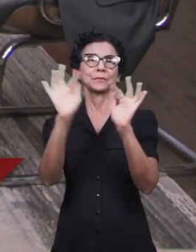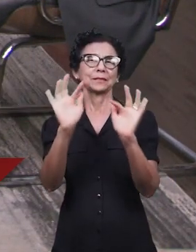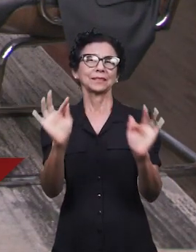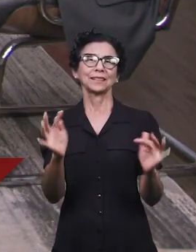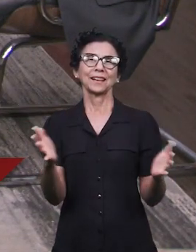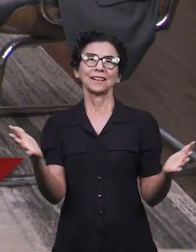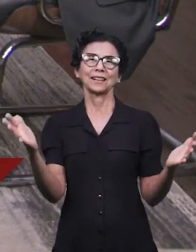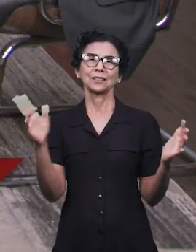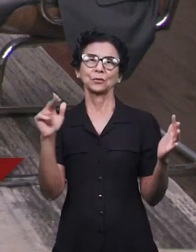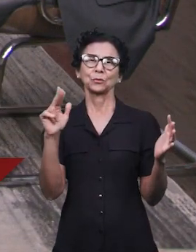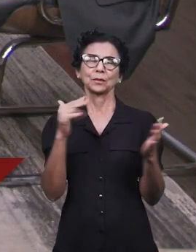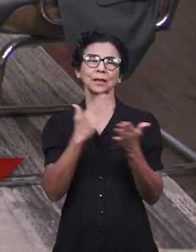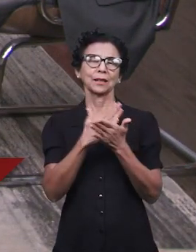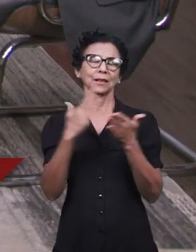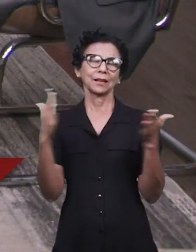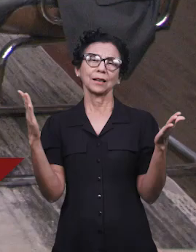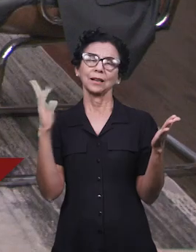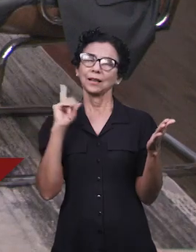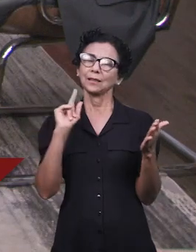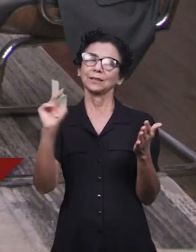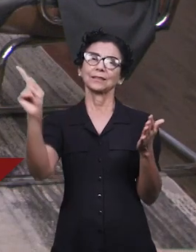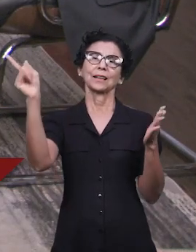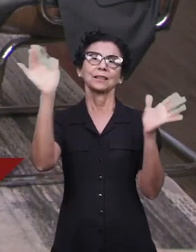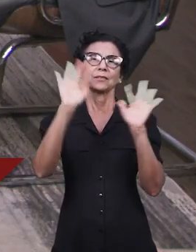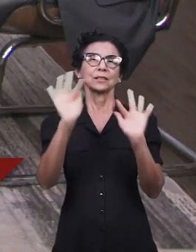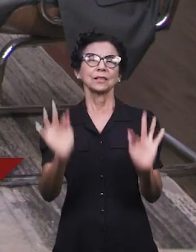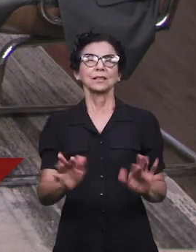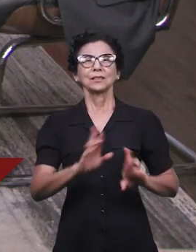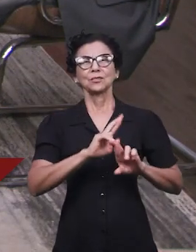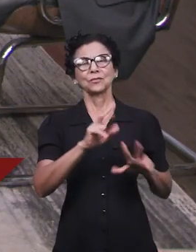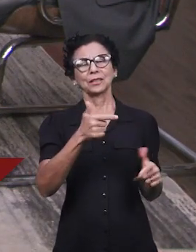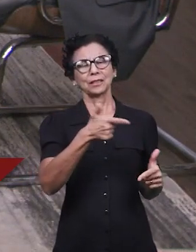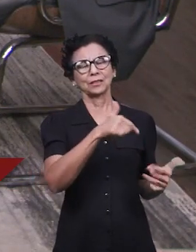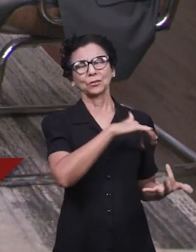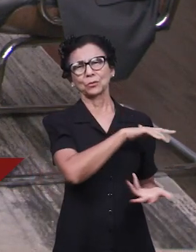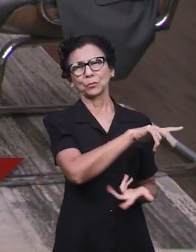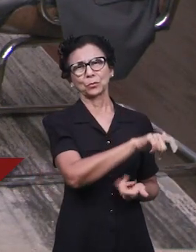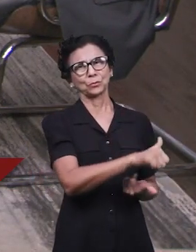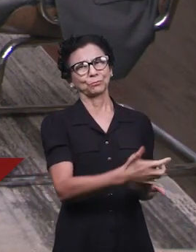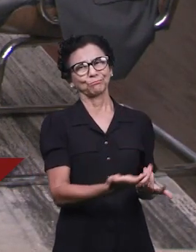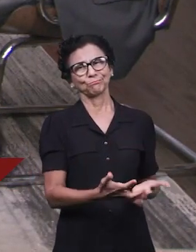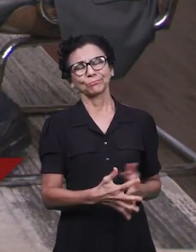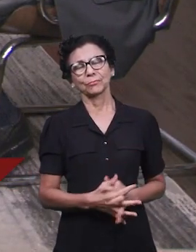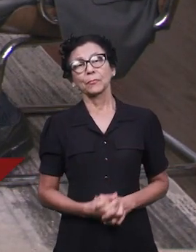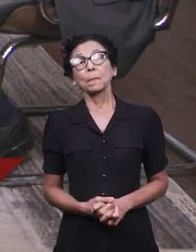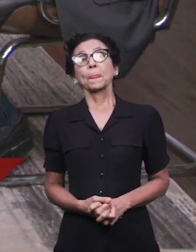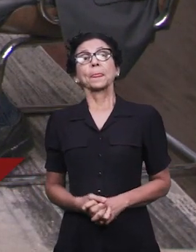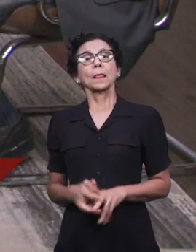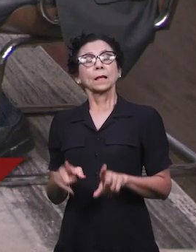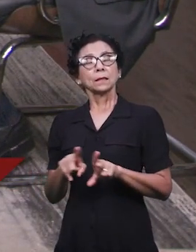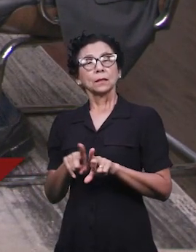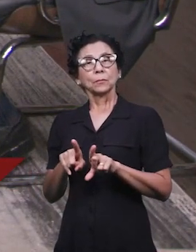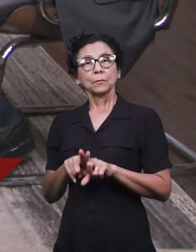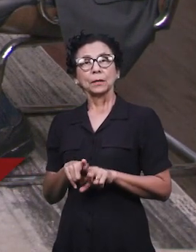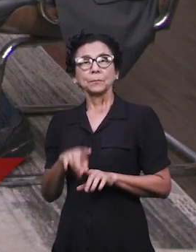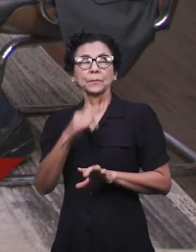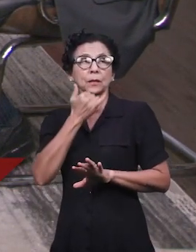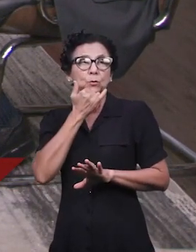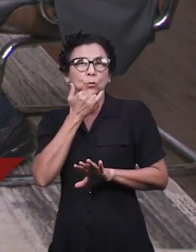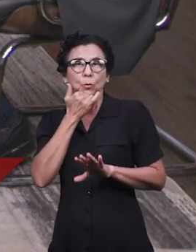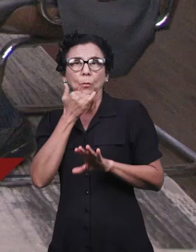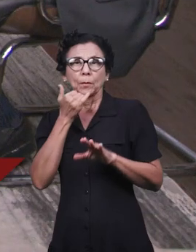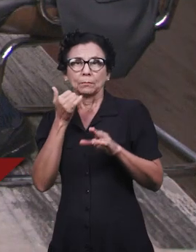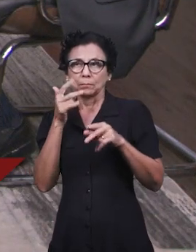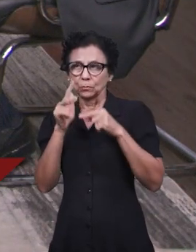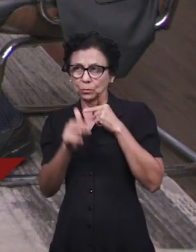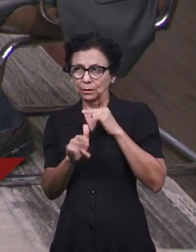completamente diferente de tudo que o mundo tem a oferecer. Bom, Uma coisa que é notável, pastor, desculpa eu fazer uma complementação aqui do pastor Sérgio, é que